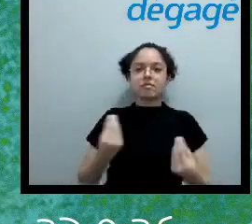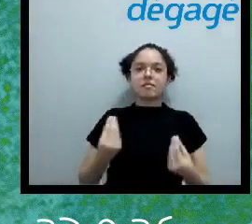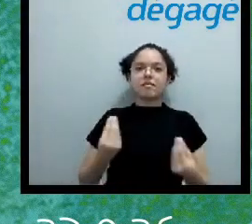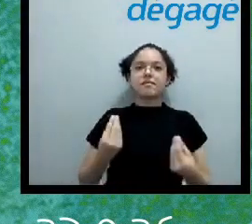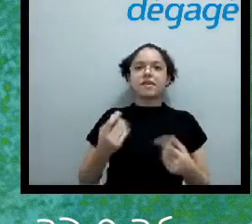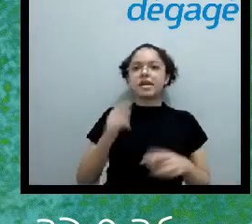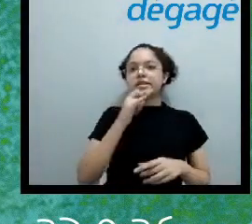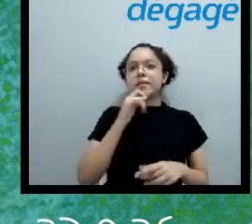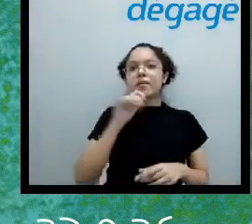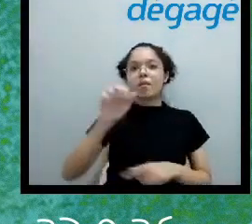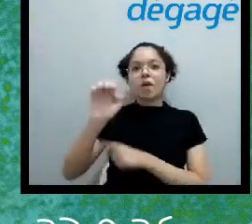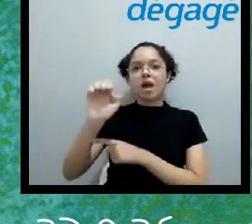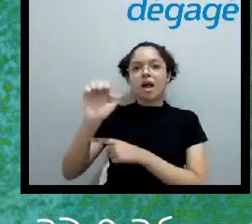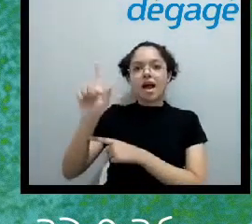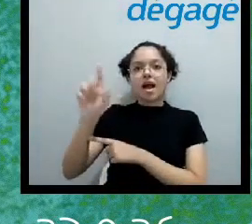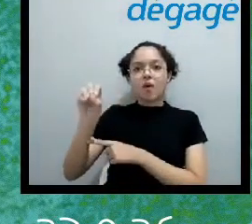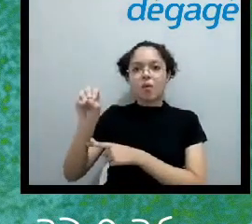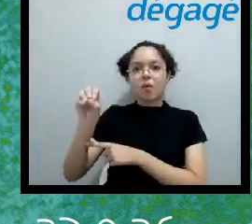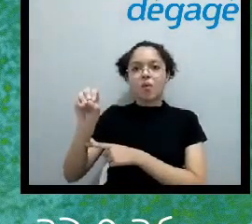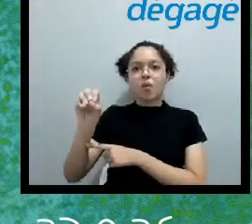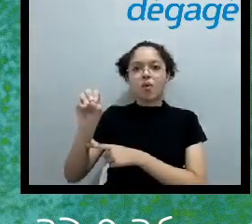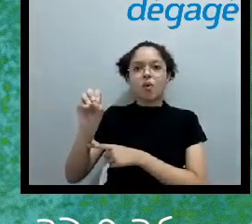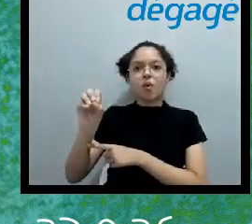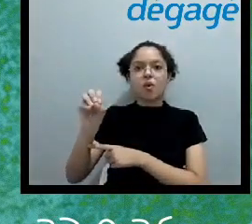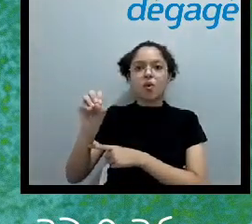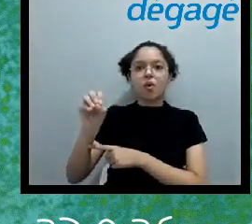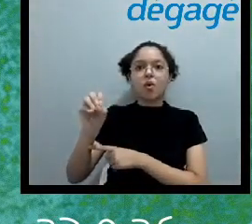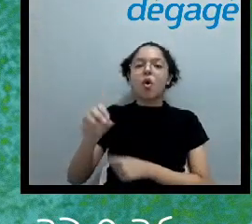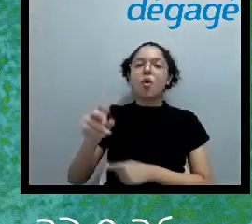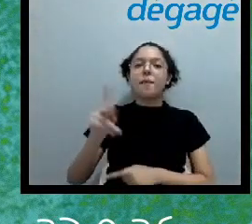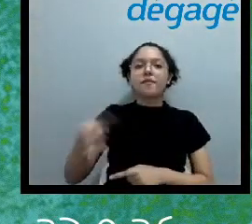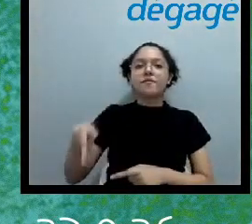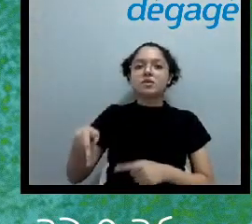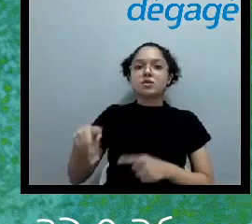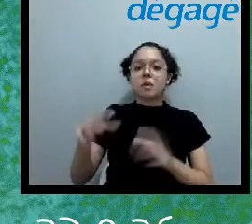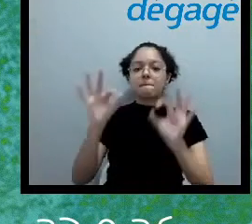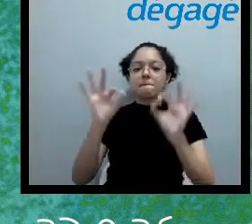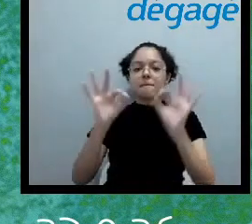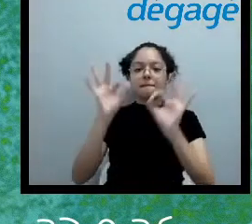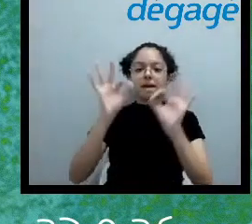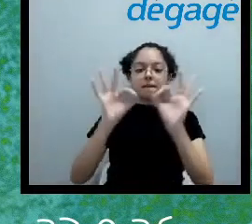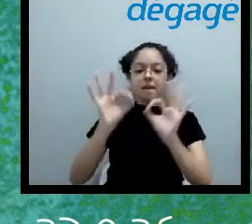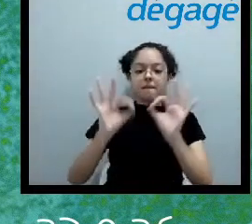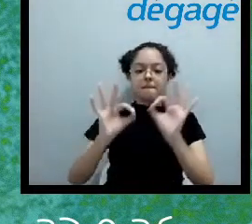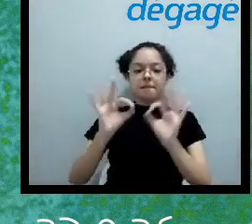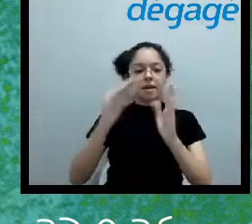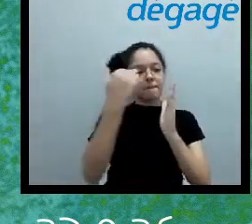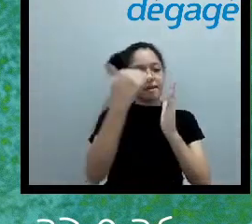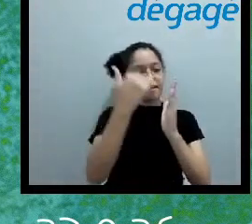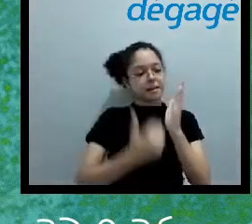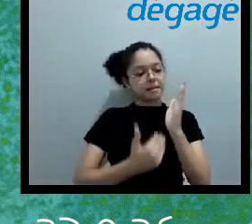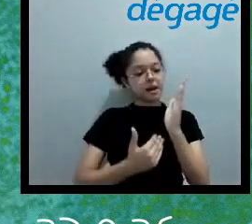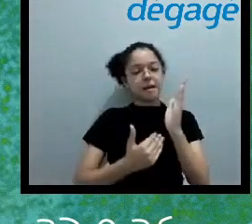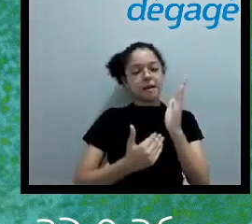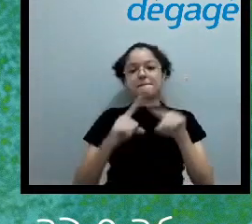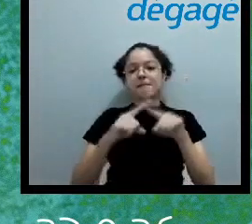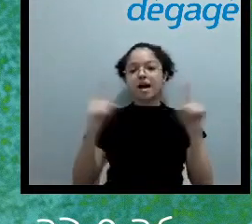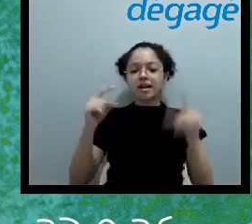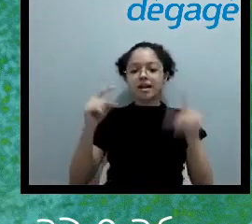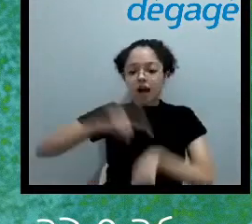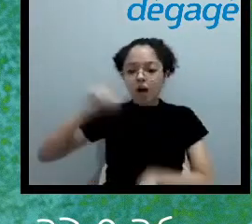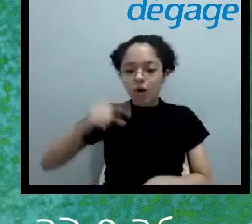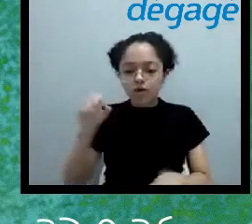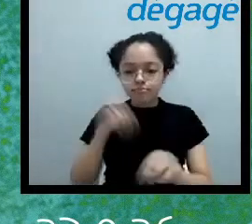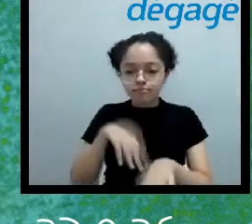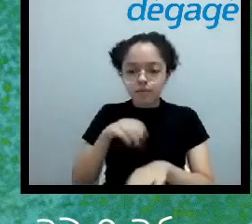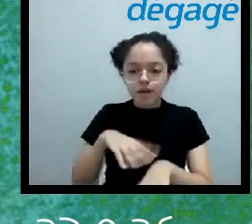Dessa coisa do professor que vai com planejamento lindo, e agora eu vou fazer isso. Chegar lá, você não tem uma resposta. E